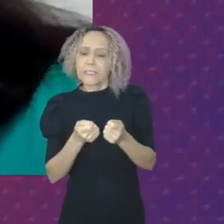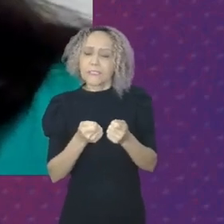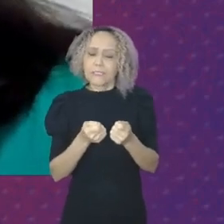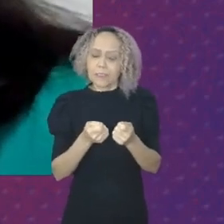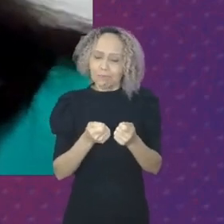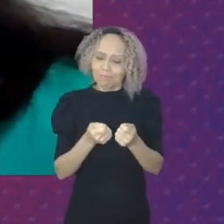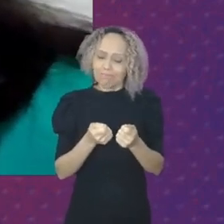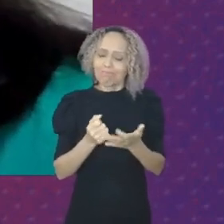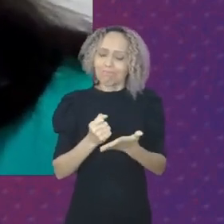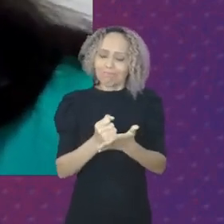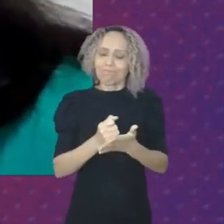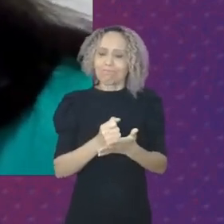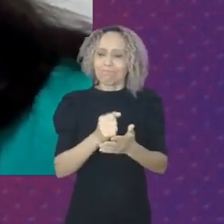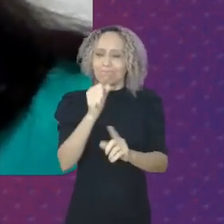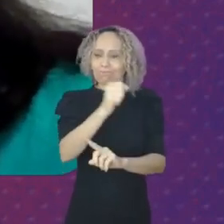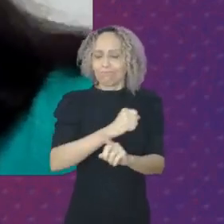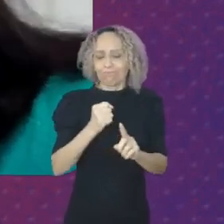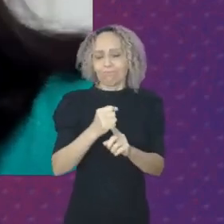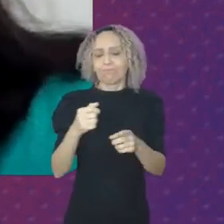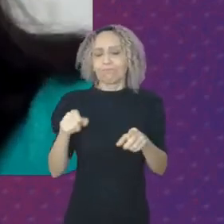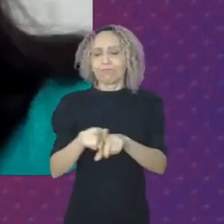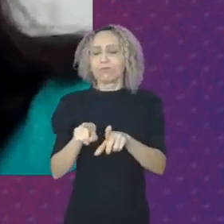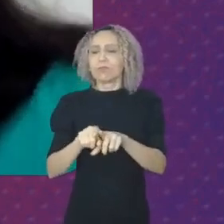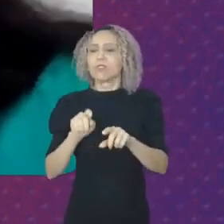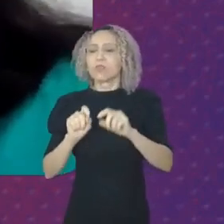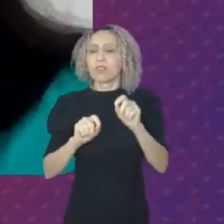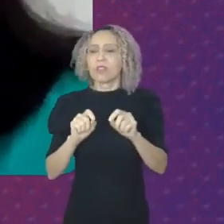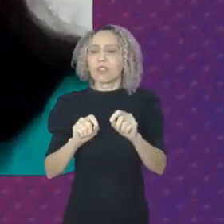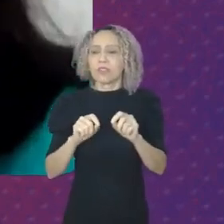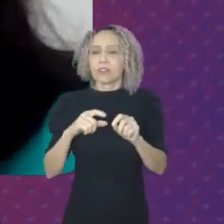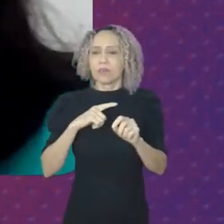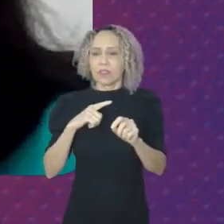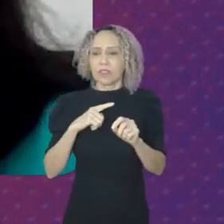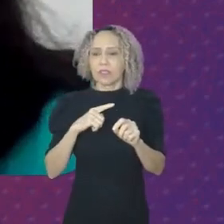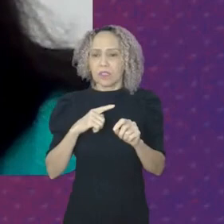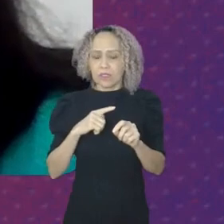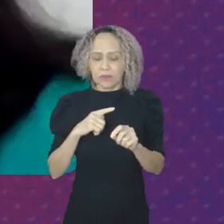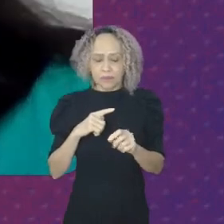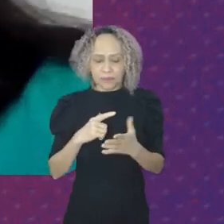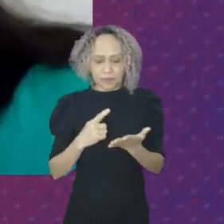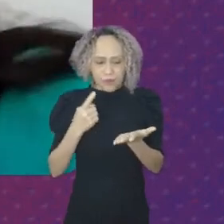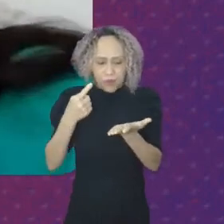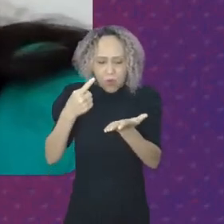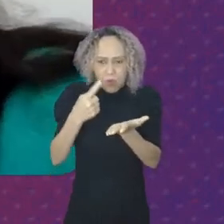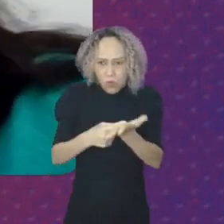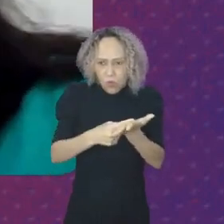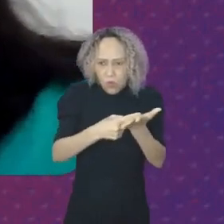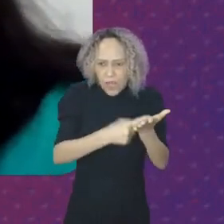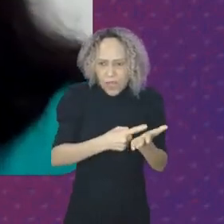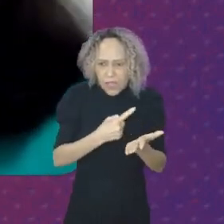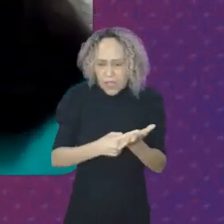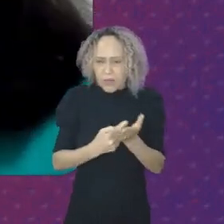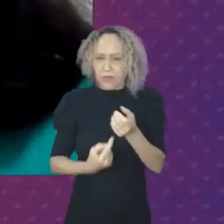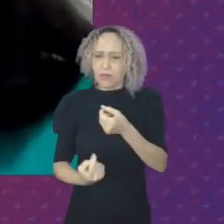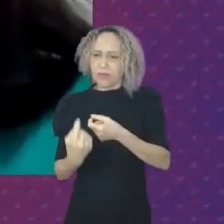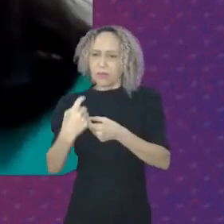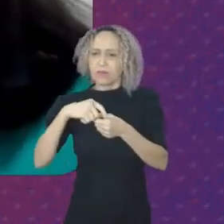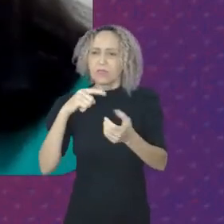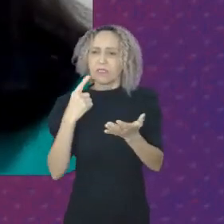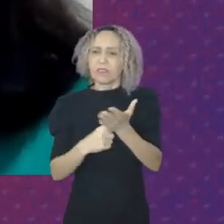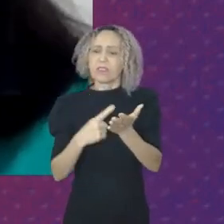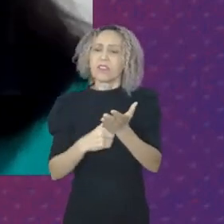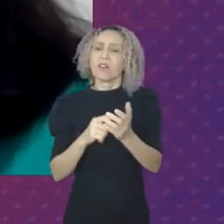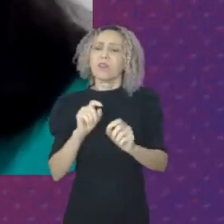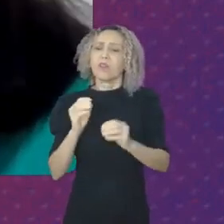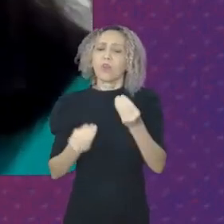ter também, dentro da reestruturação, a questão da repactuação dos fluxos de encaminhamento com os pontos focais